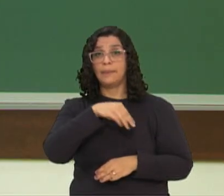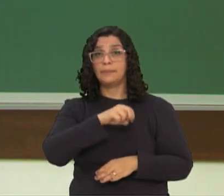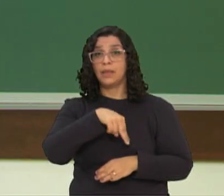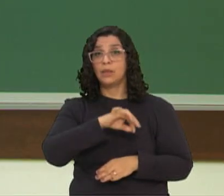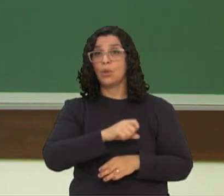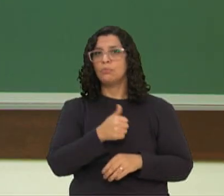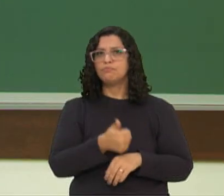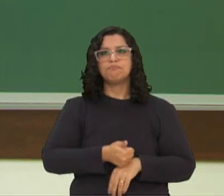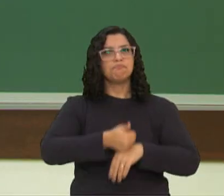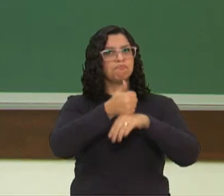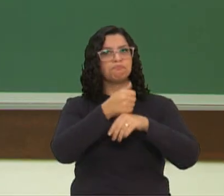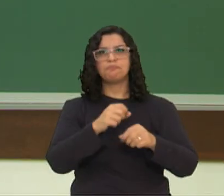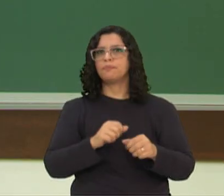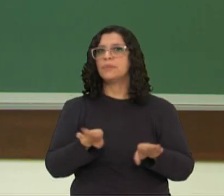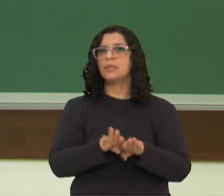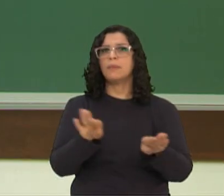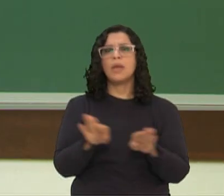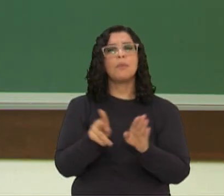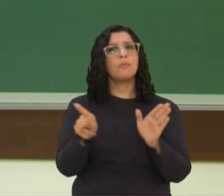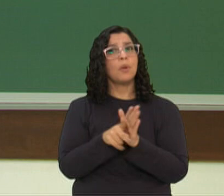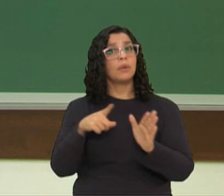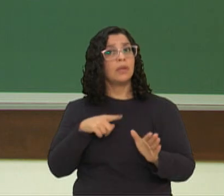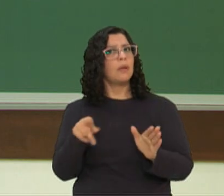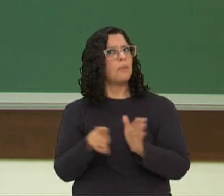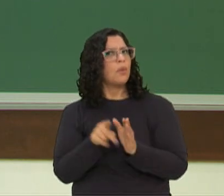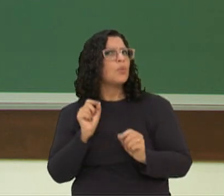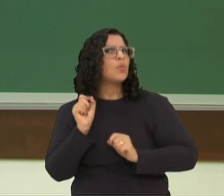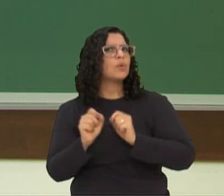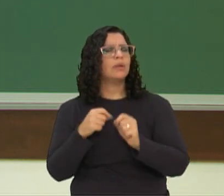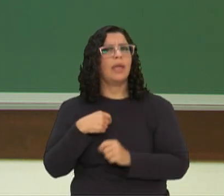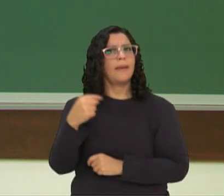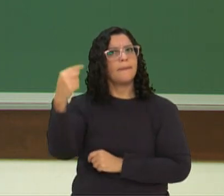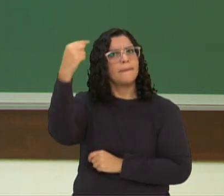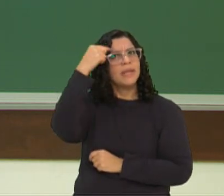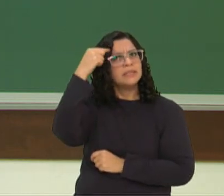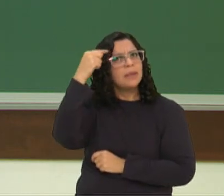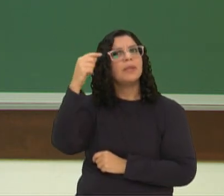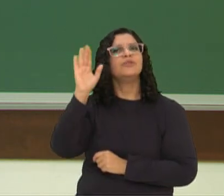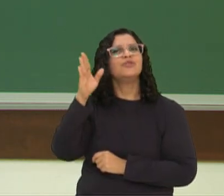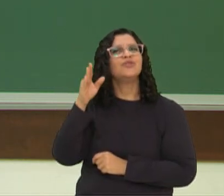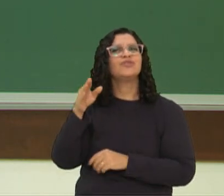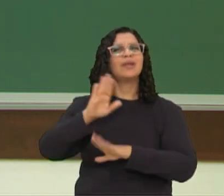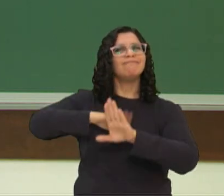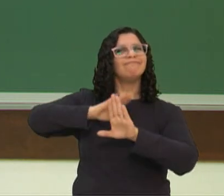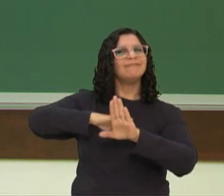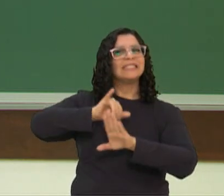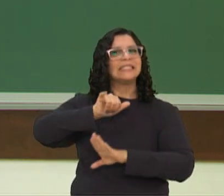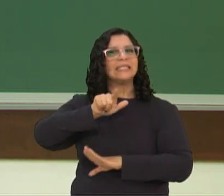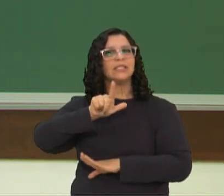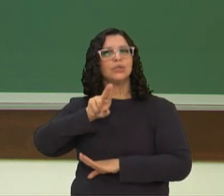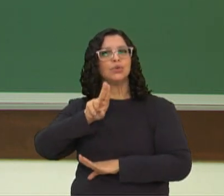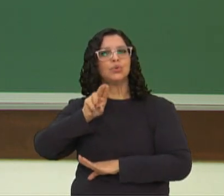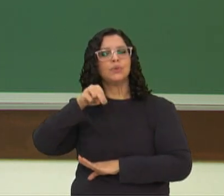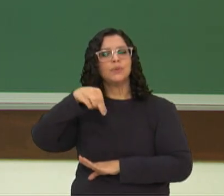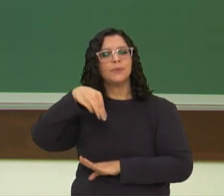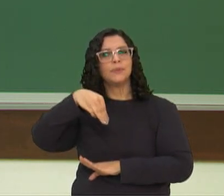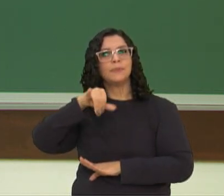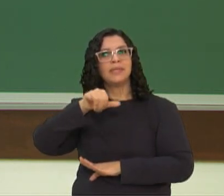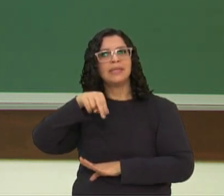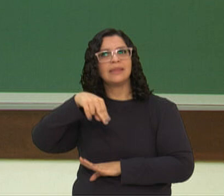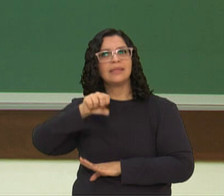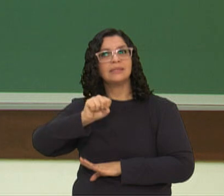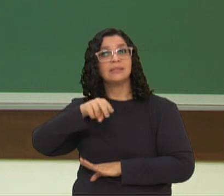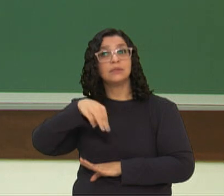parlamento ilustrado, vai se tornar um parlamento com pensamentos iluministas. Só que o rei não